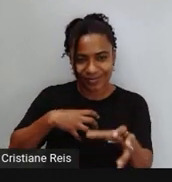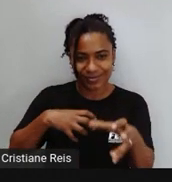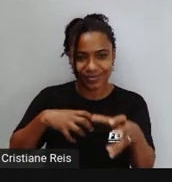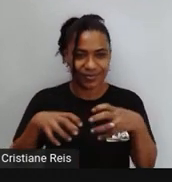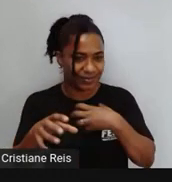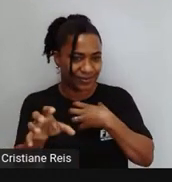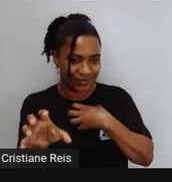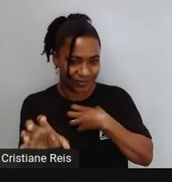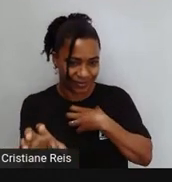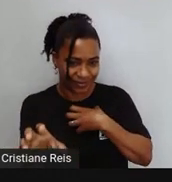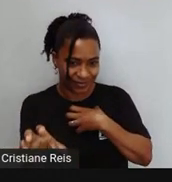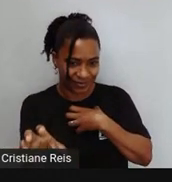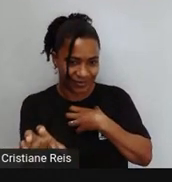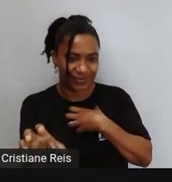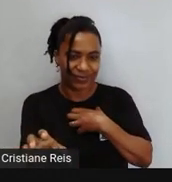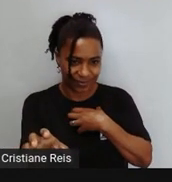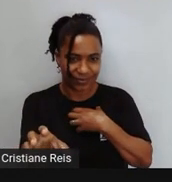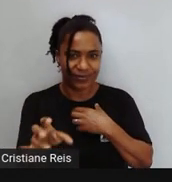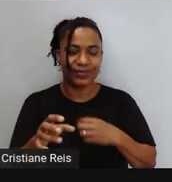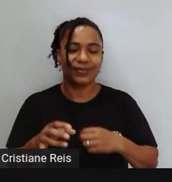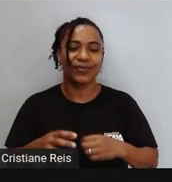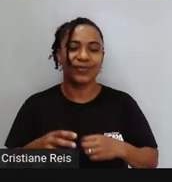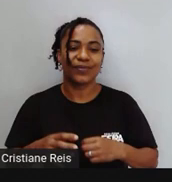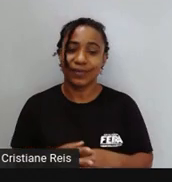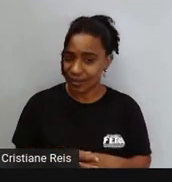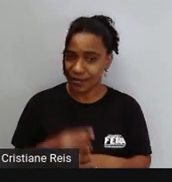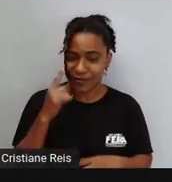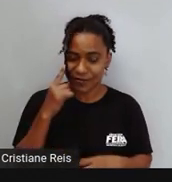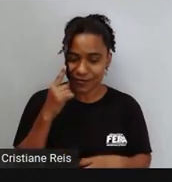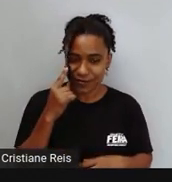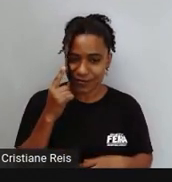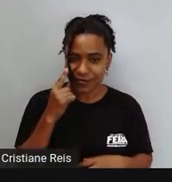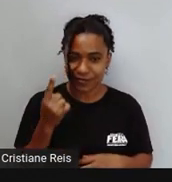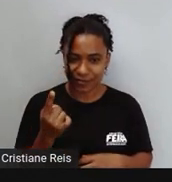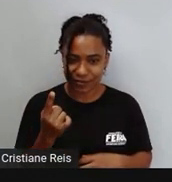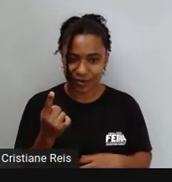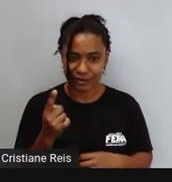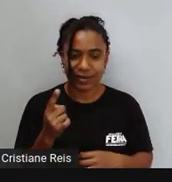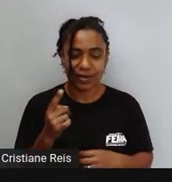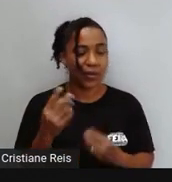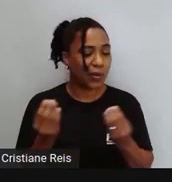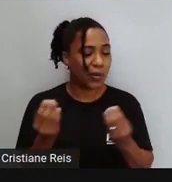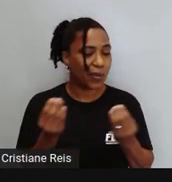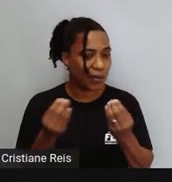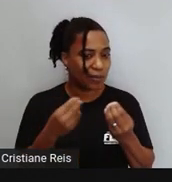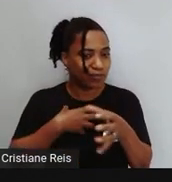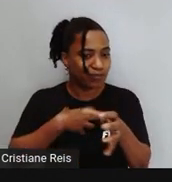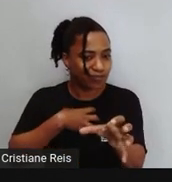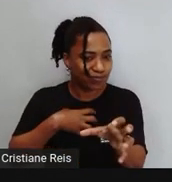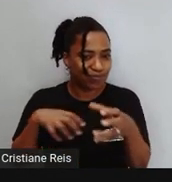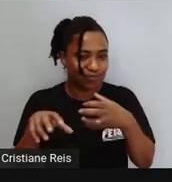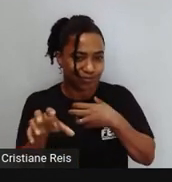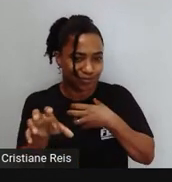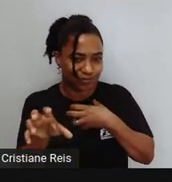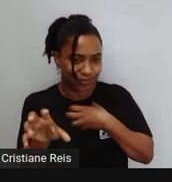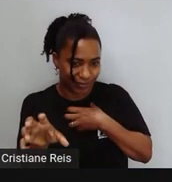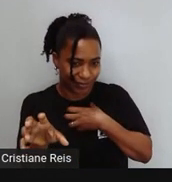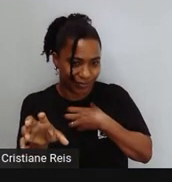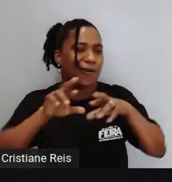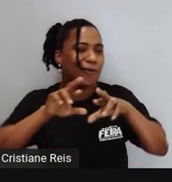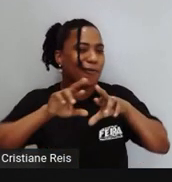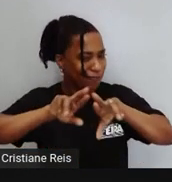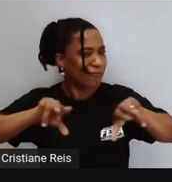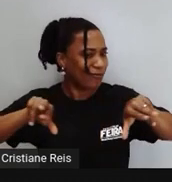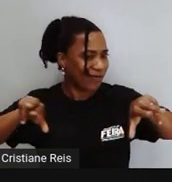de se colocar no lugar do outro, né? De compreender, de sentir a dor do outro. And etc. E